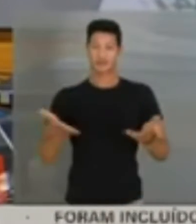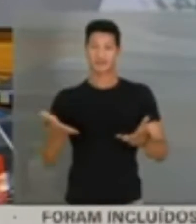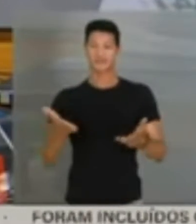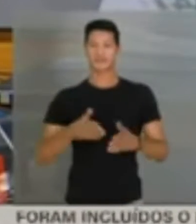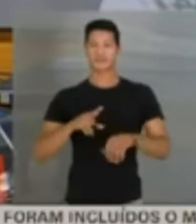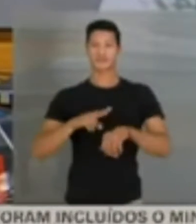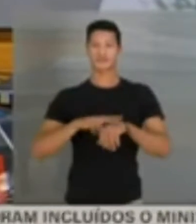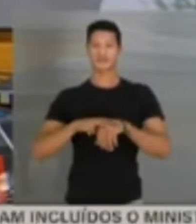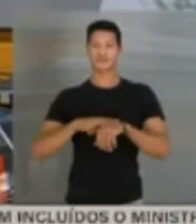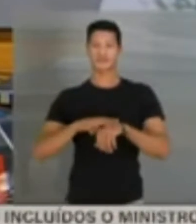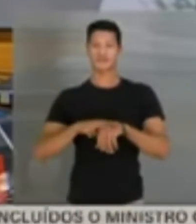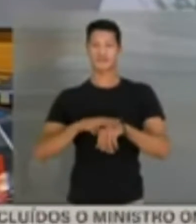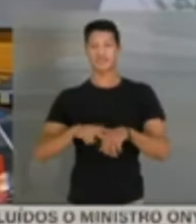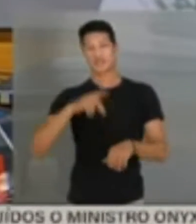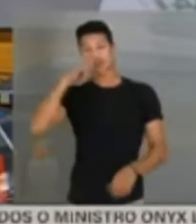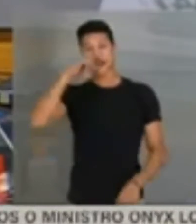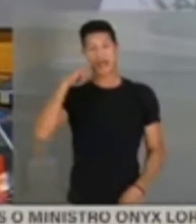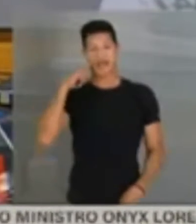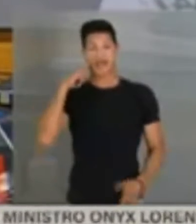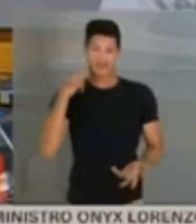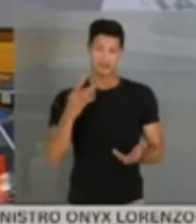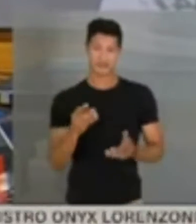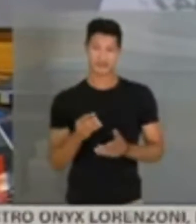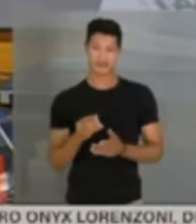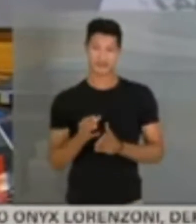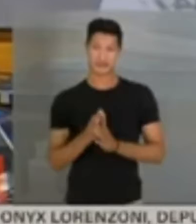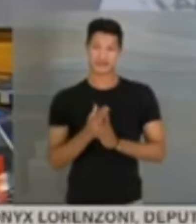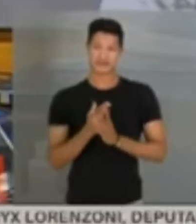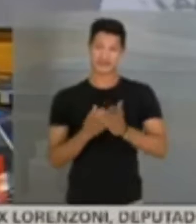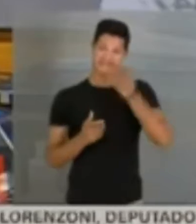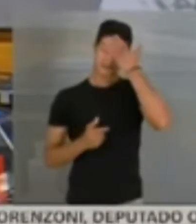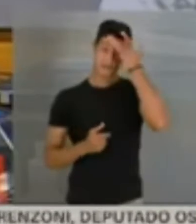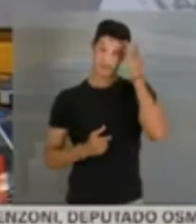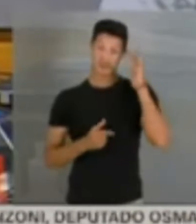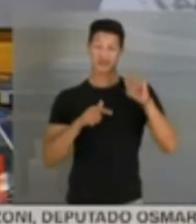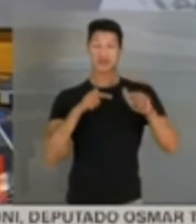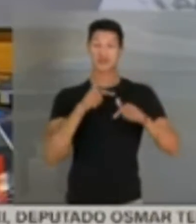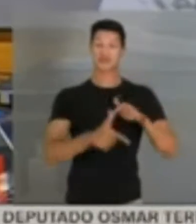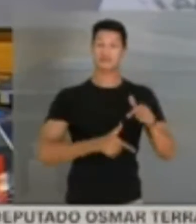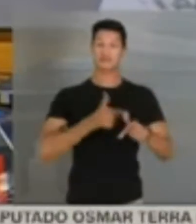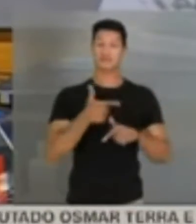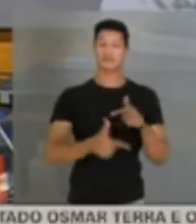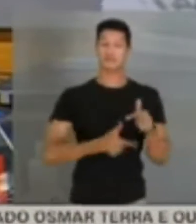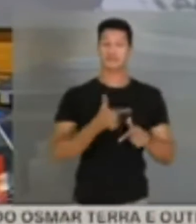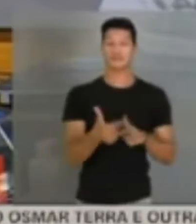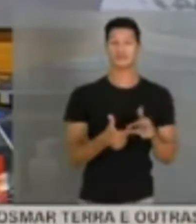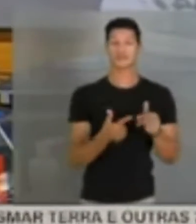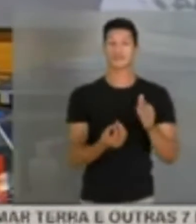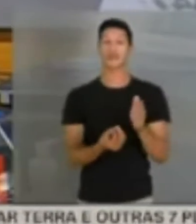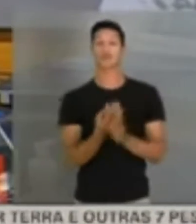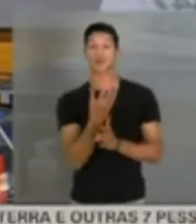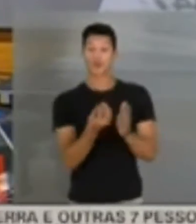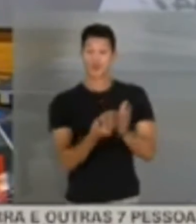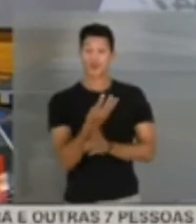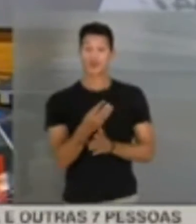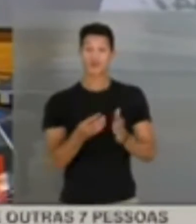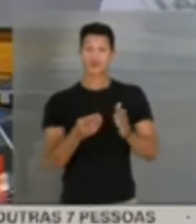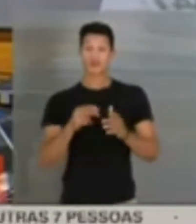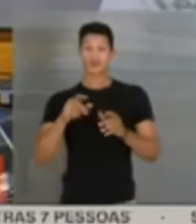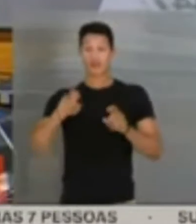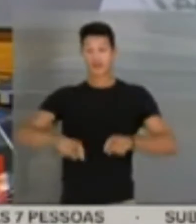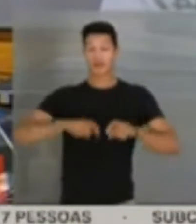Agora as manifestações são verde e amarela, com pessoas que trabalham, produzem,